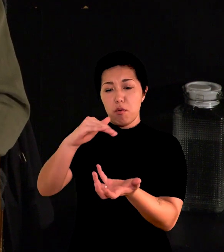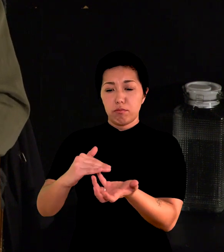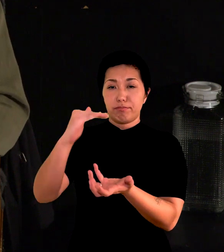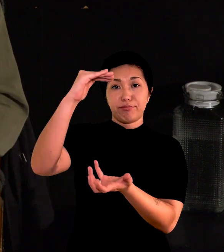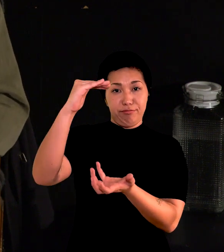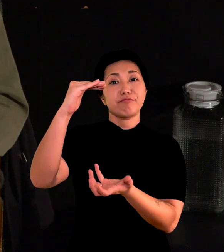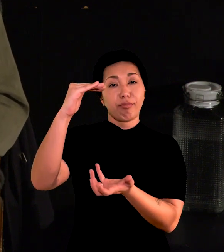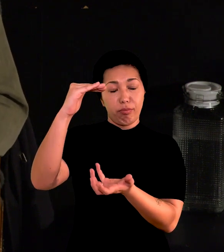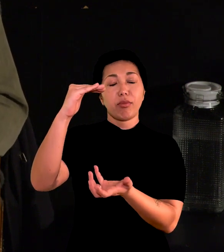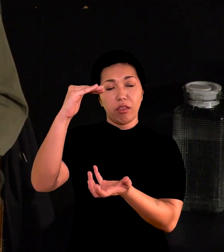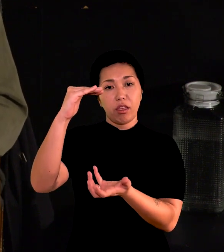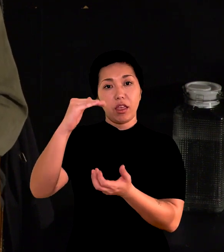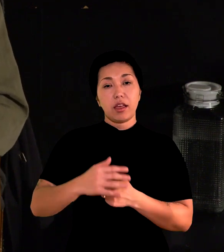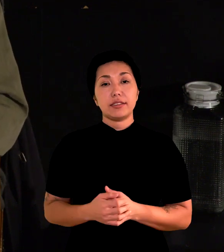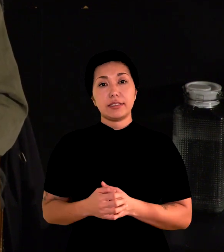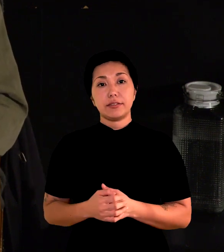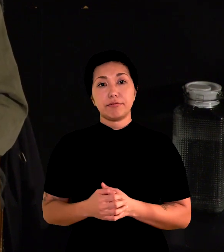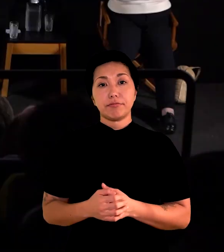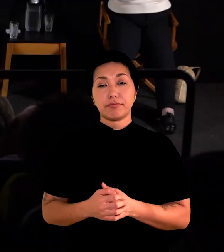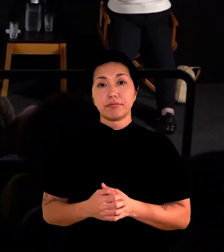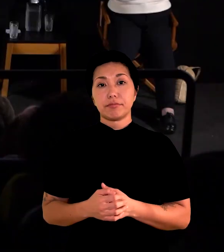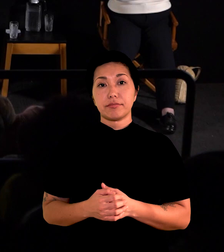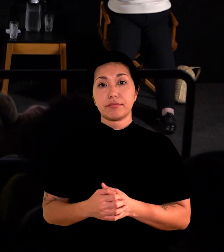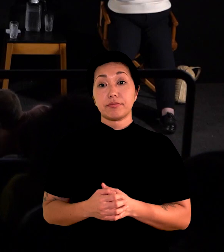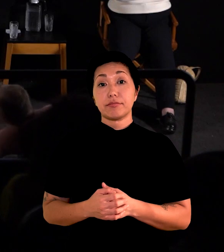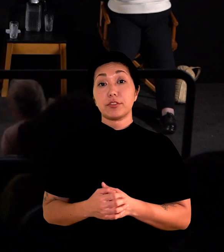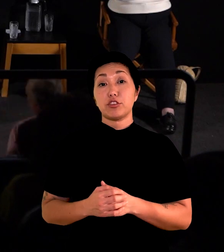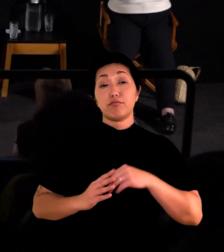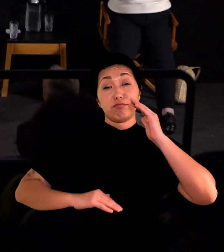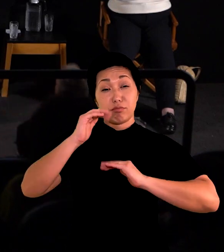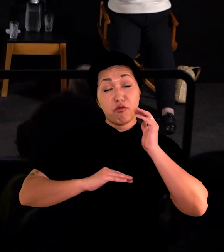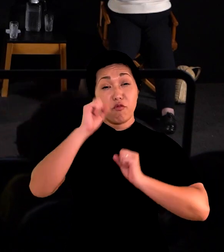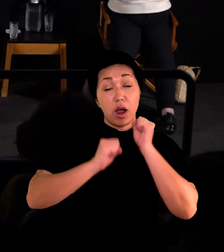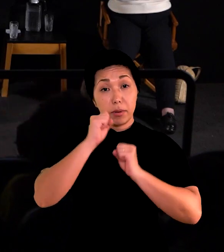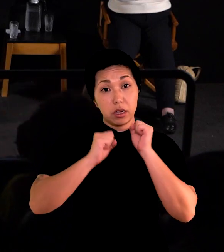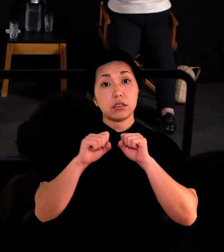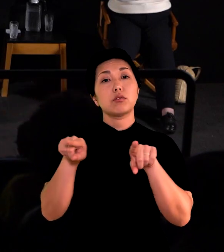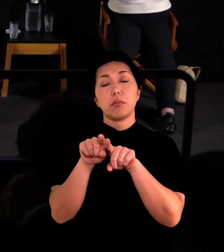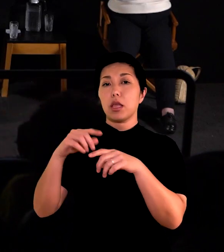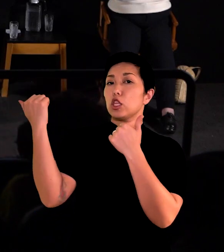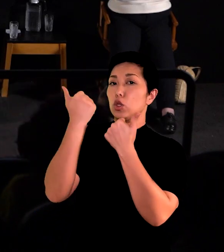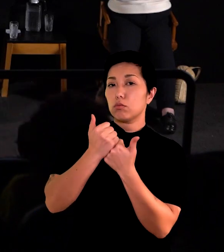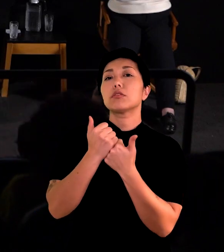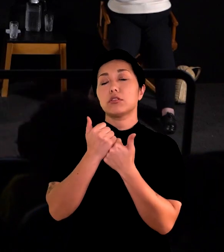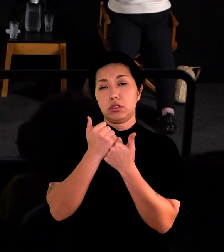no norte global, né, de produção e de